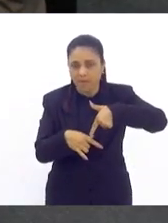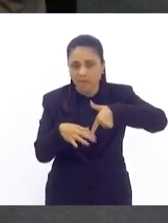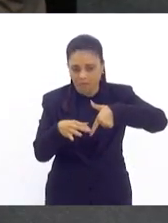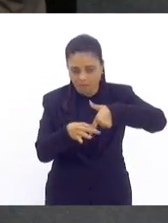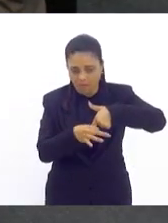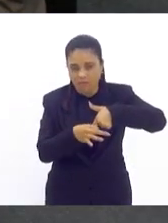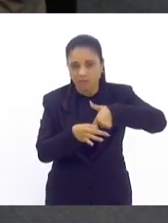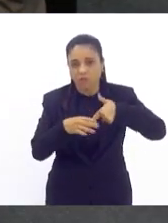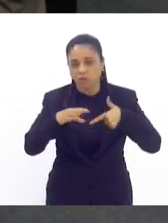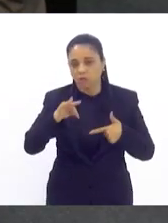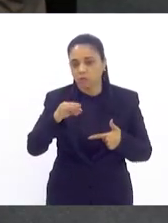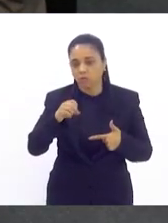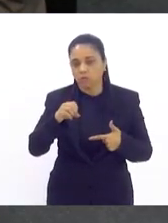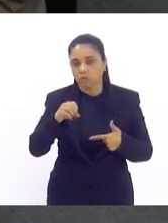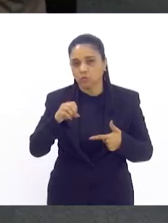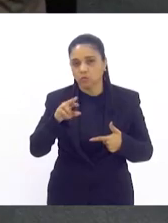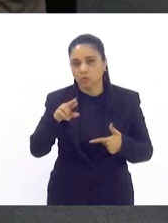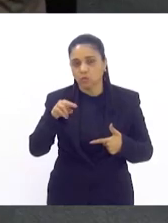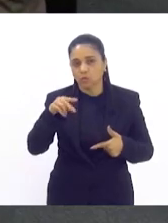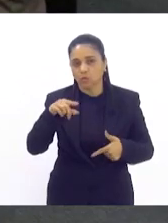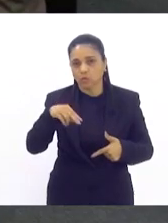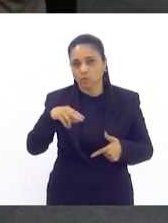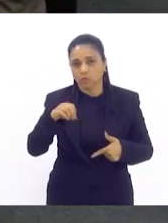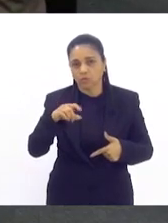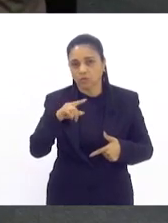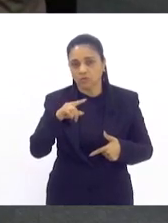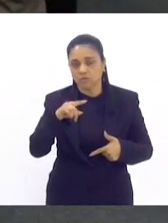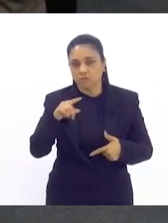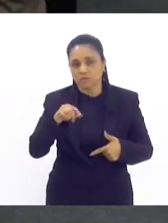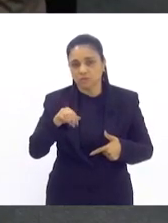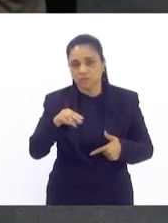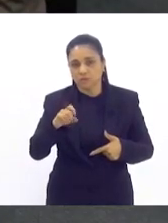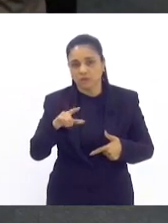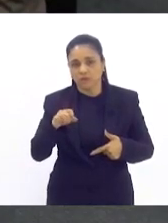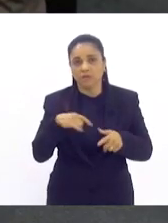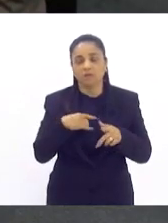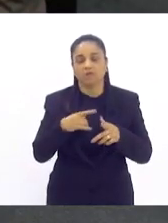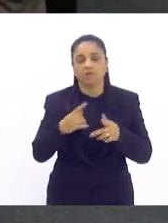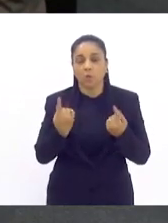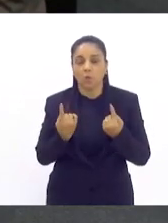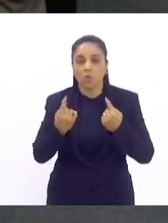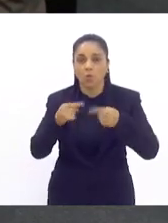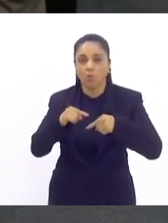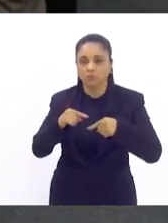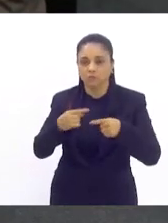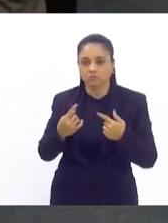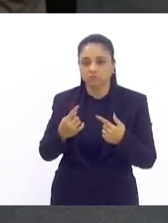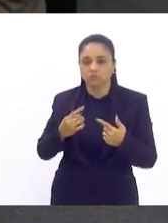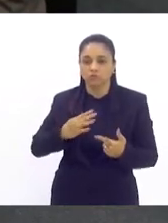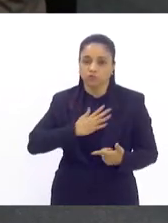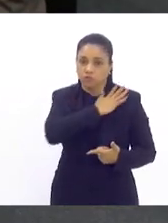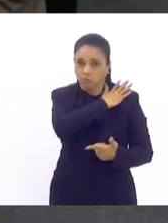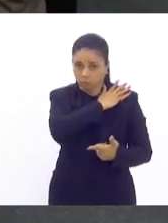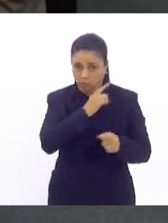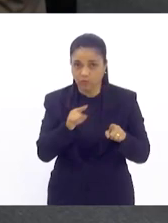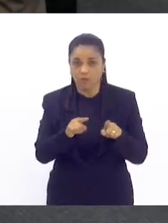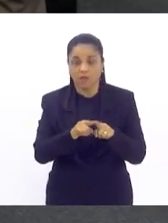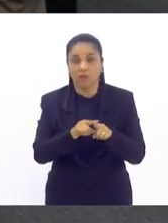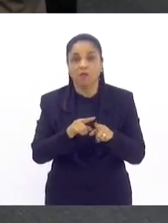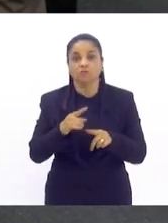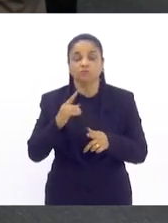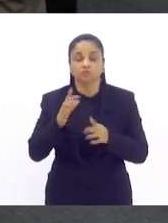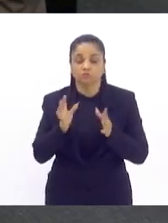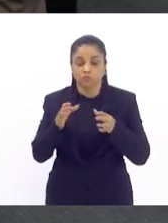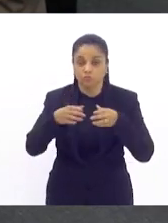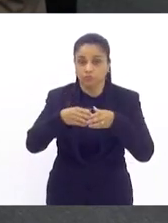torcedores se manifestaram de democrática contra a ditadura militar torcedores do Flamengo estão impedidos até o dia 31 de